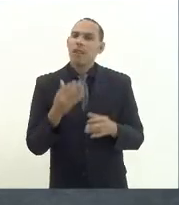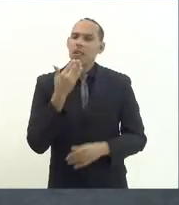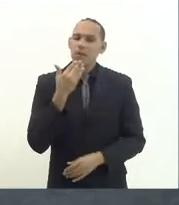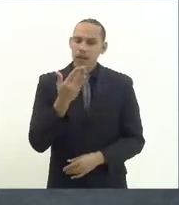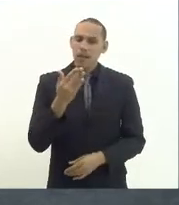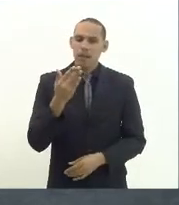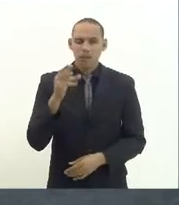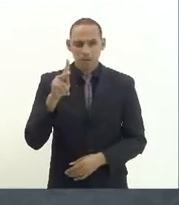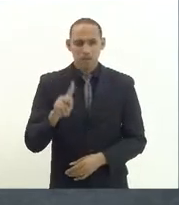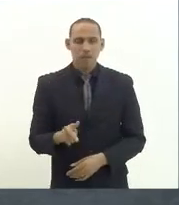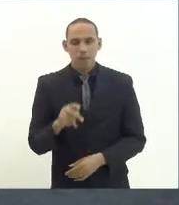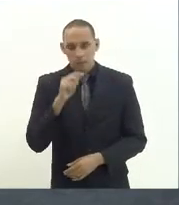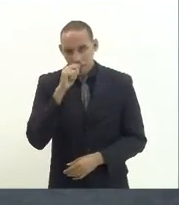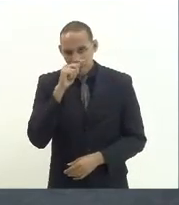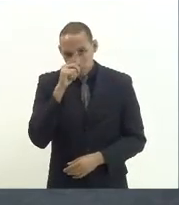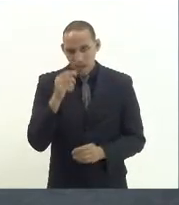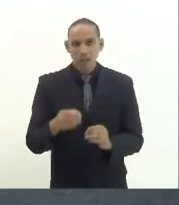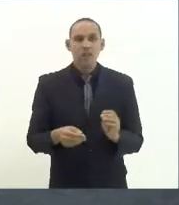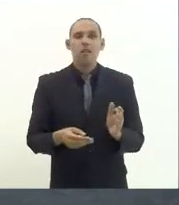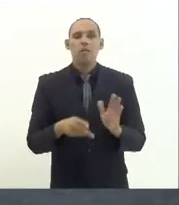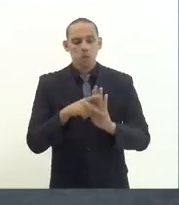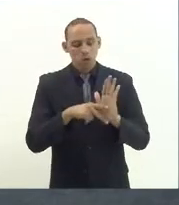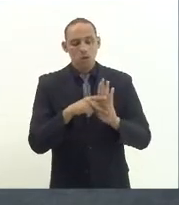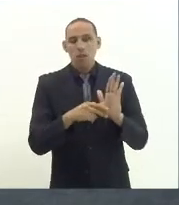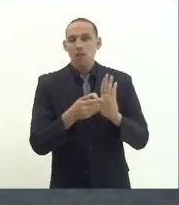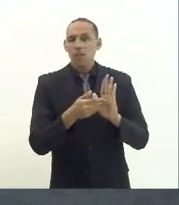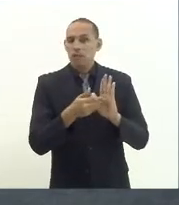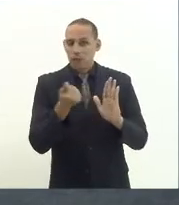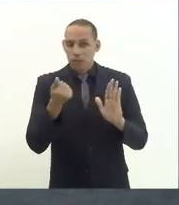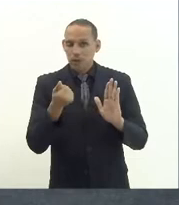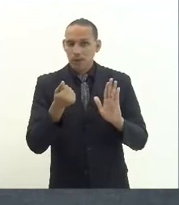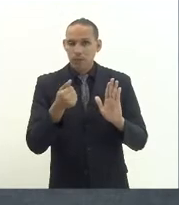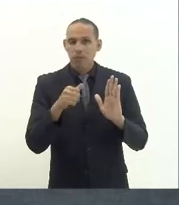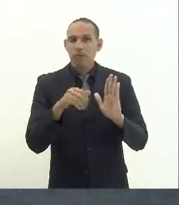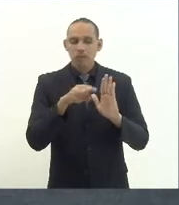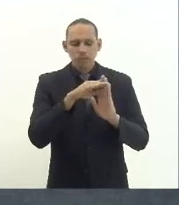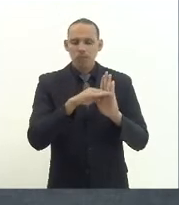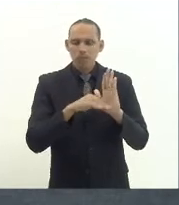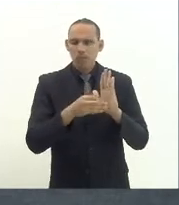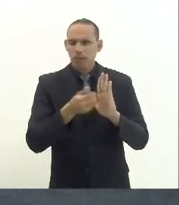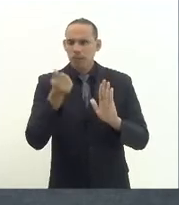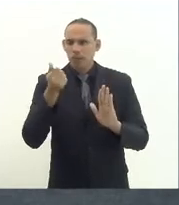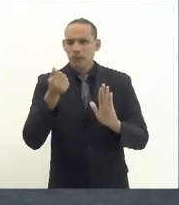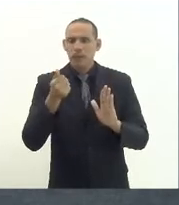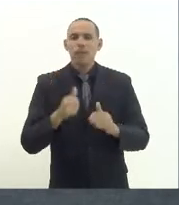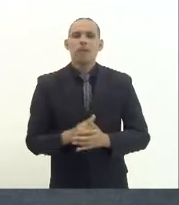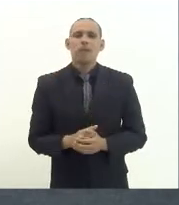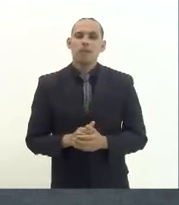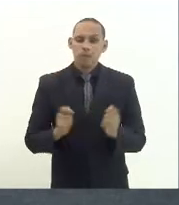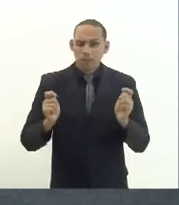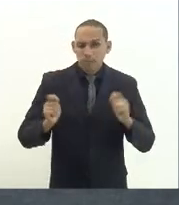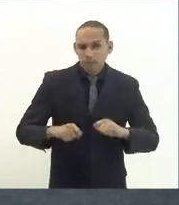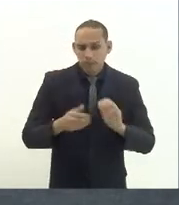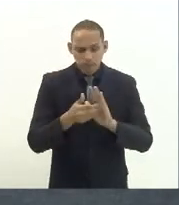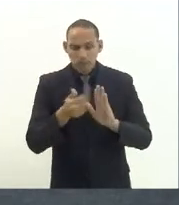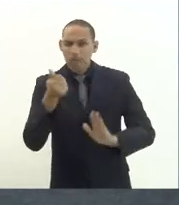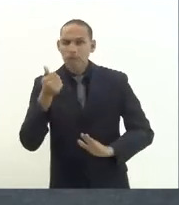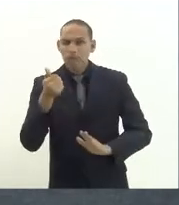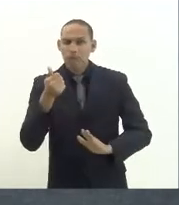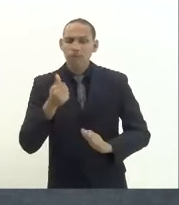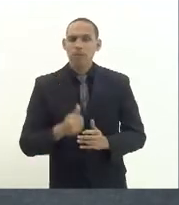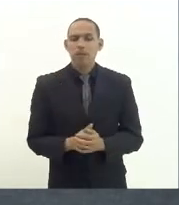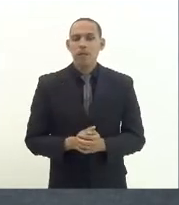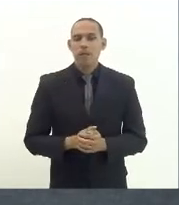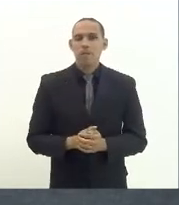solicitar a vossa excelência era a retirada do projeto da pauta se puder retiramos o projeto da pauta